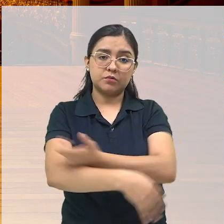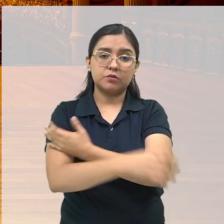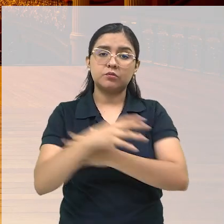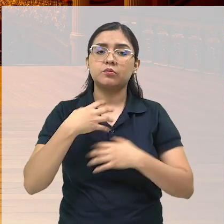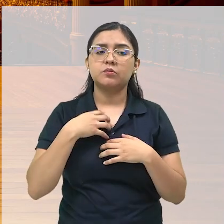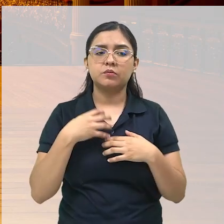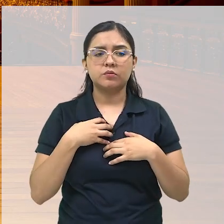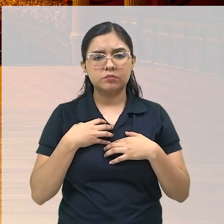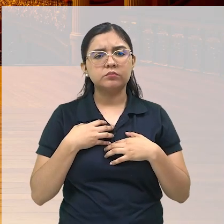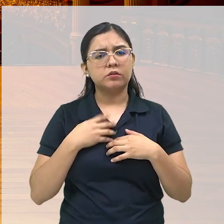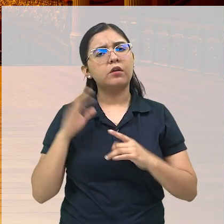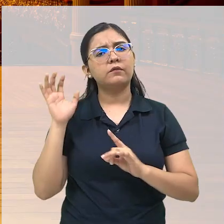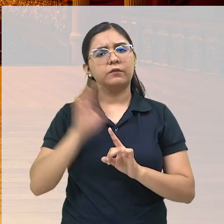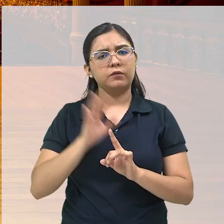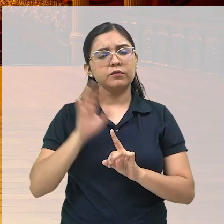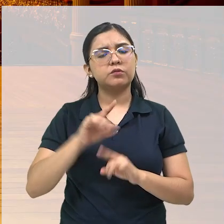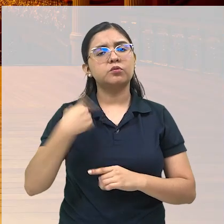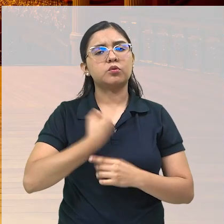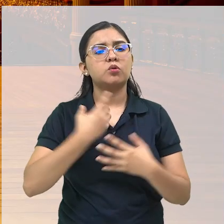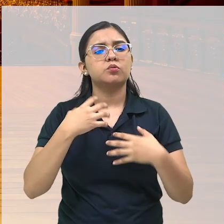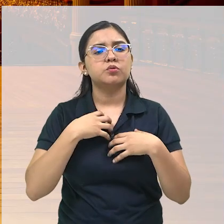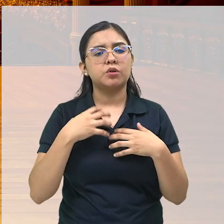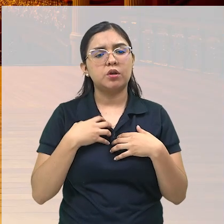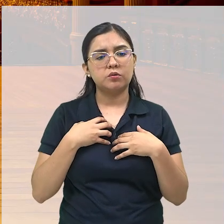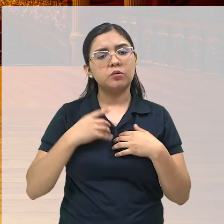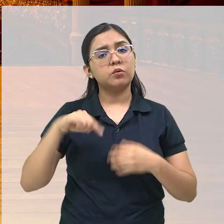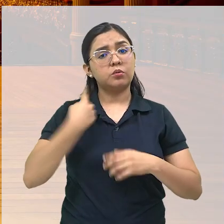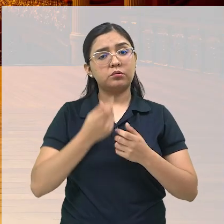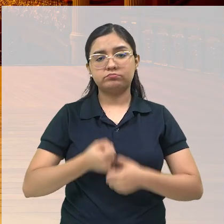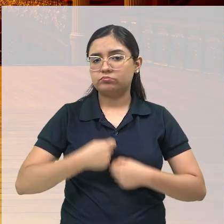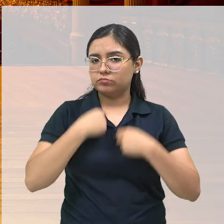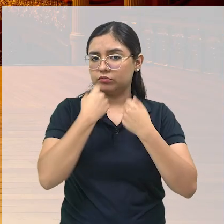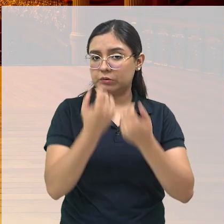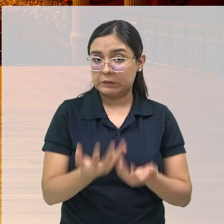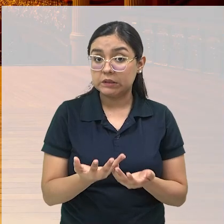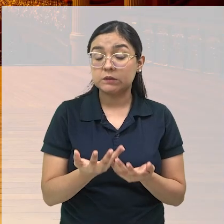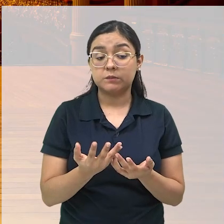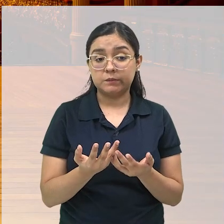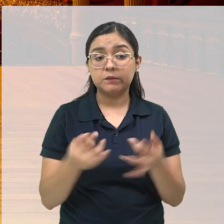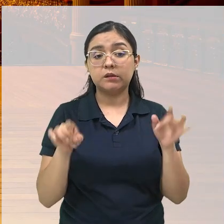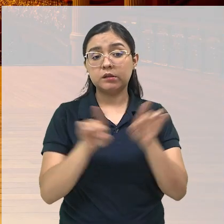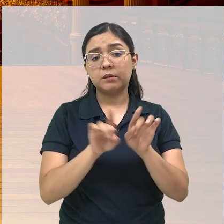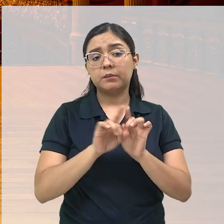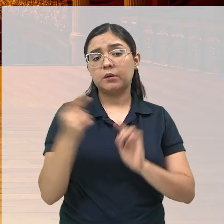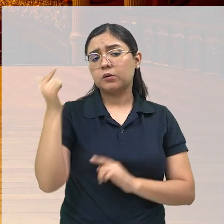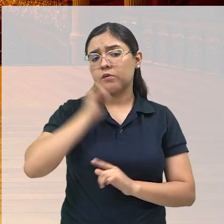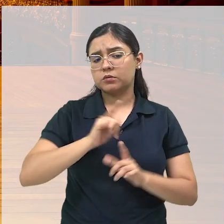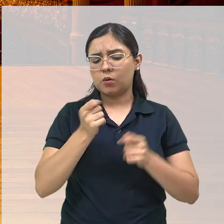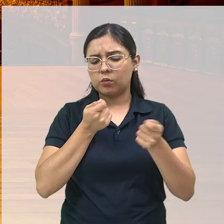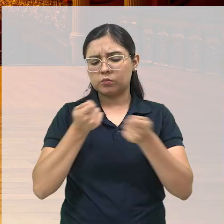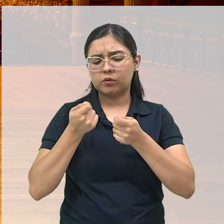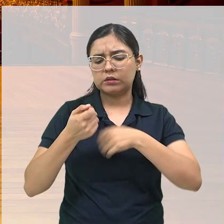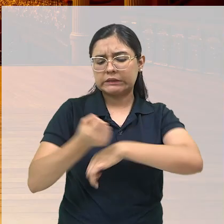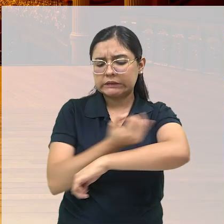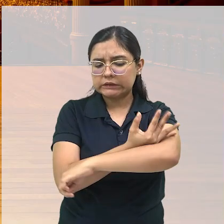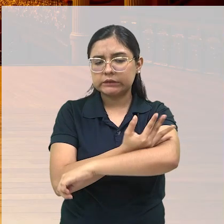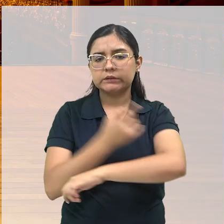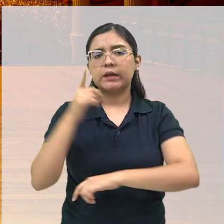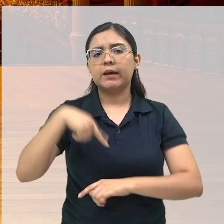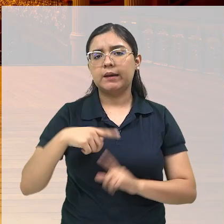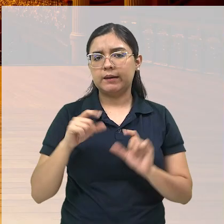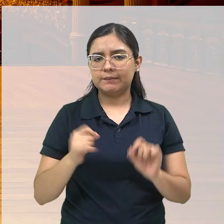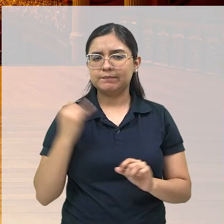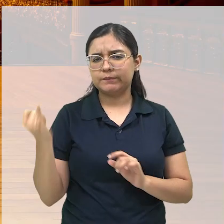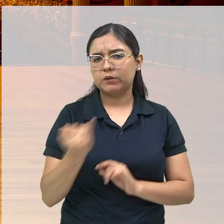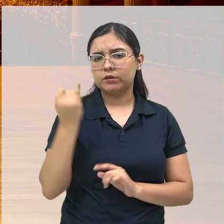sentimos interferem na forma pela qual nos expressamos. E conseguir controlar as emoções é parte